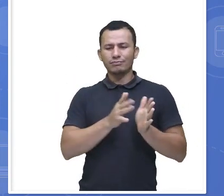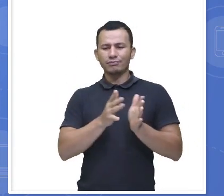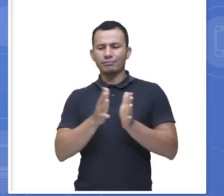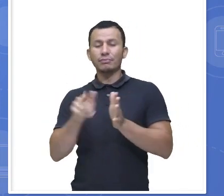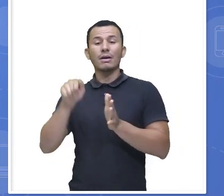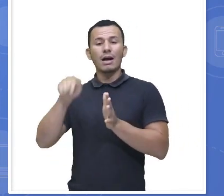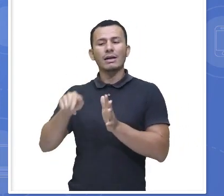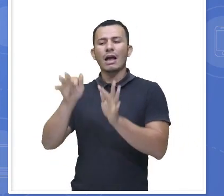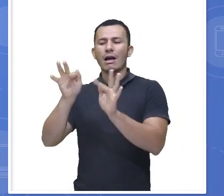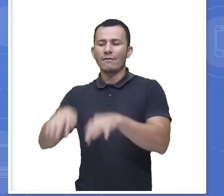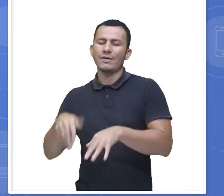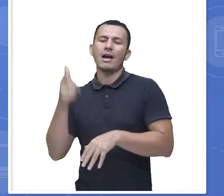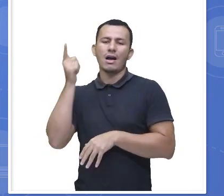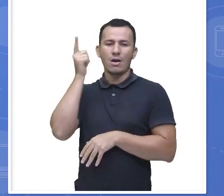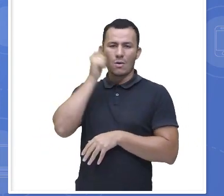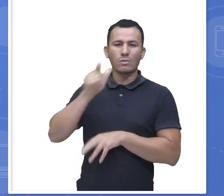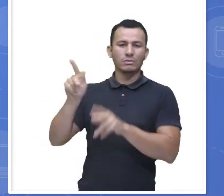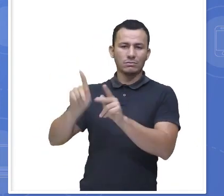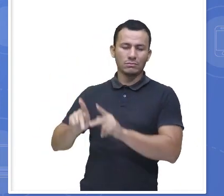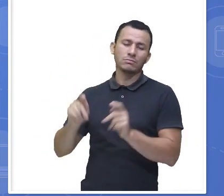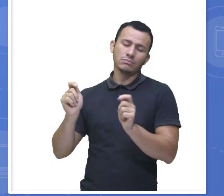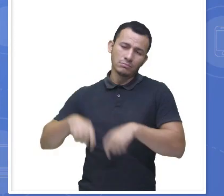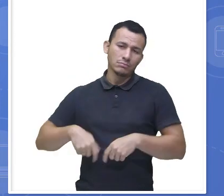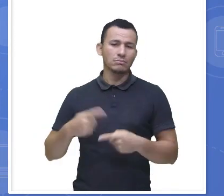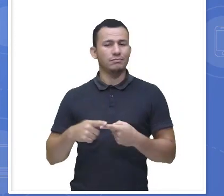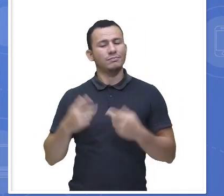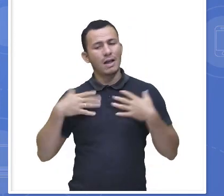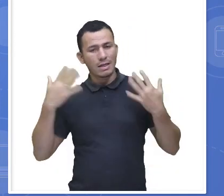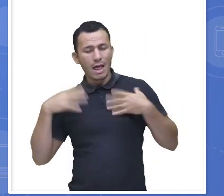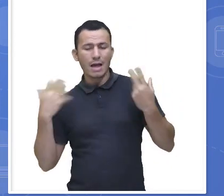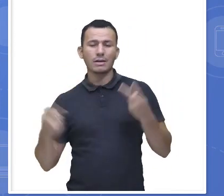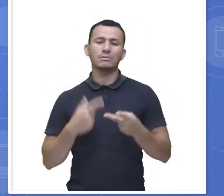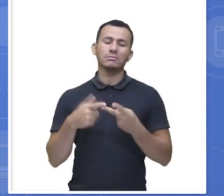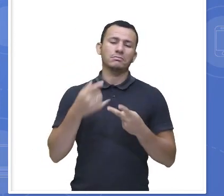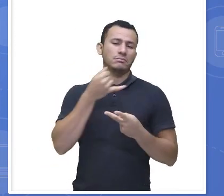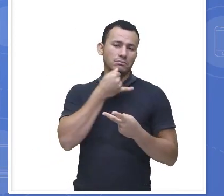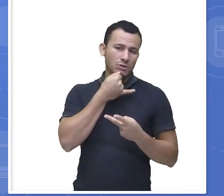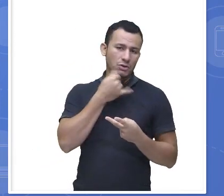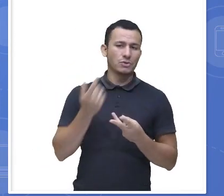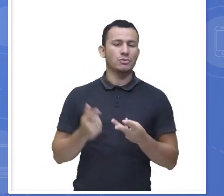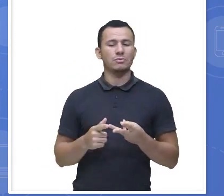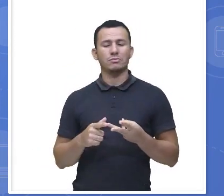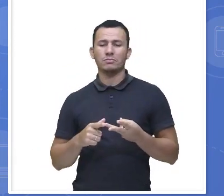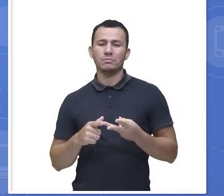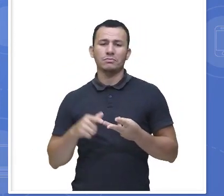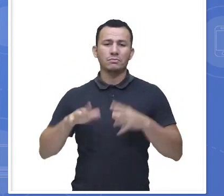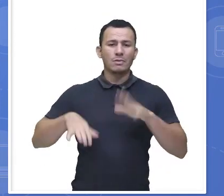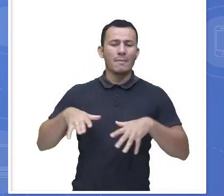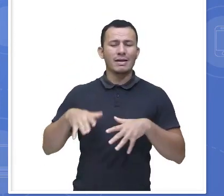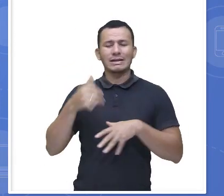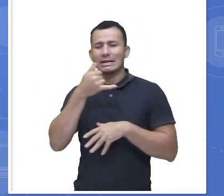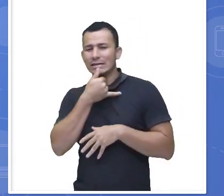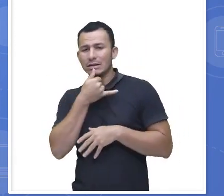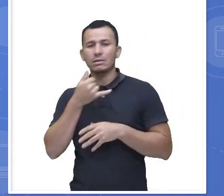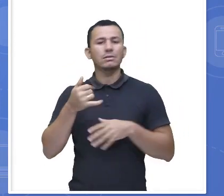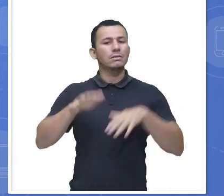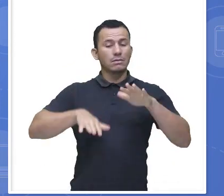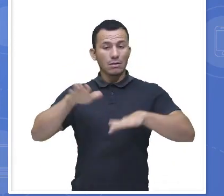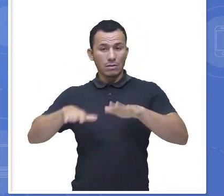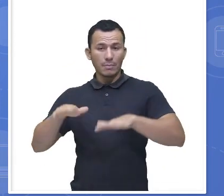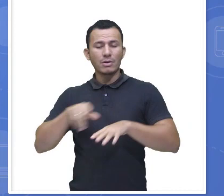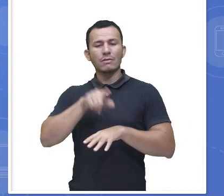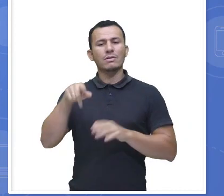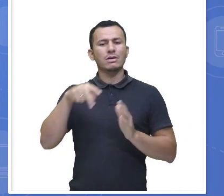ele tem uma característica de poder ser alegre ou triste, cômico, trágico. Então, você está